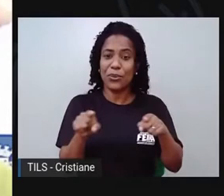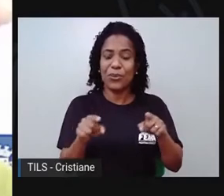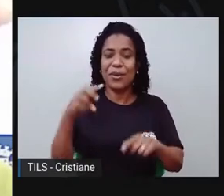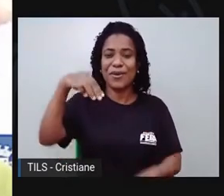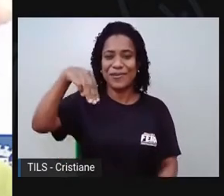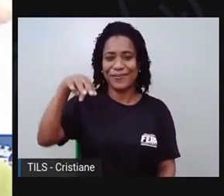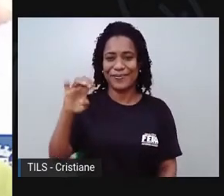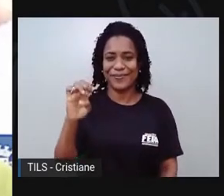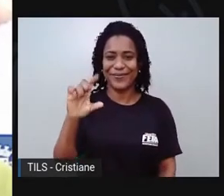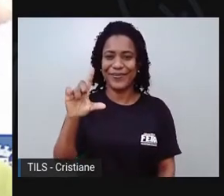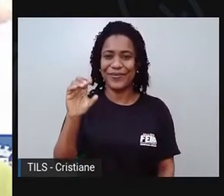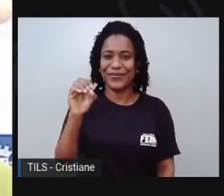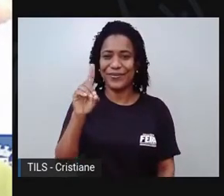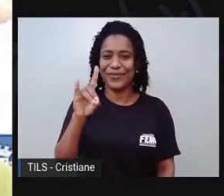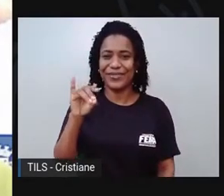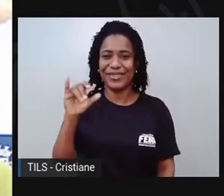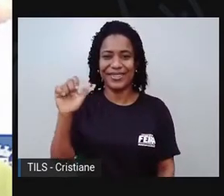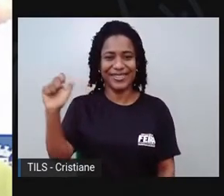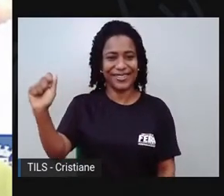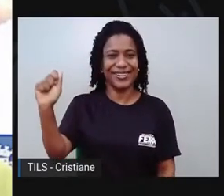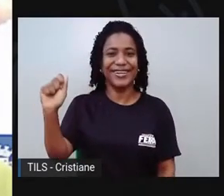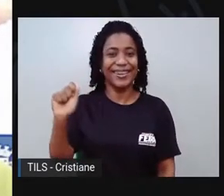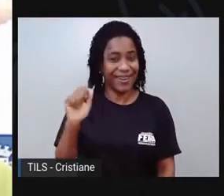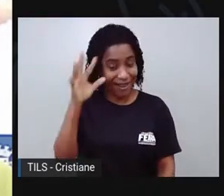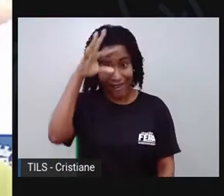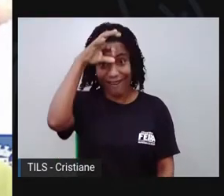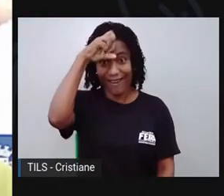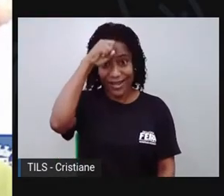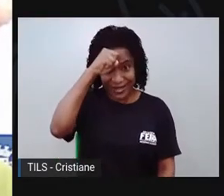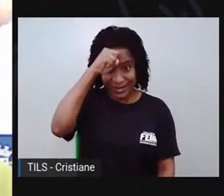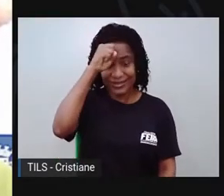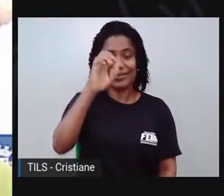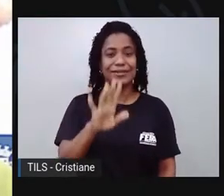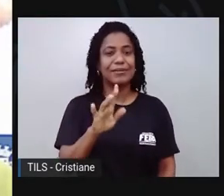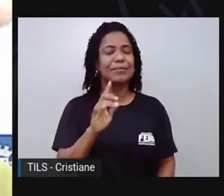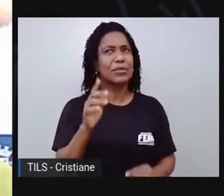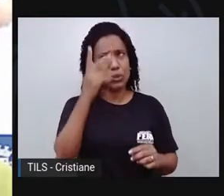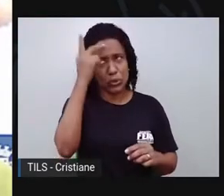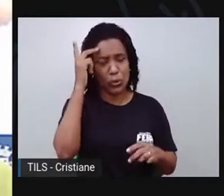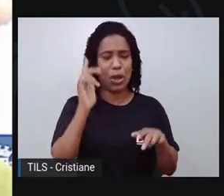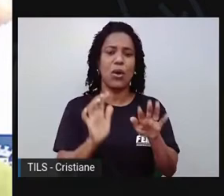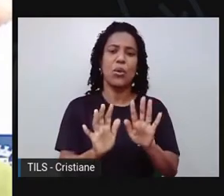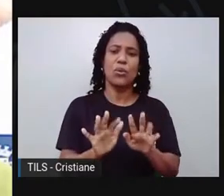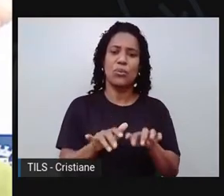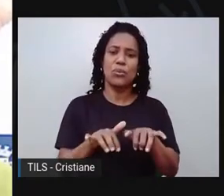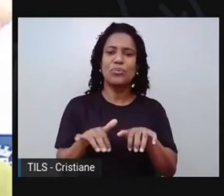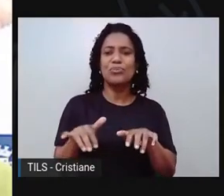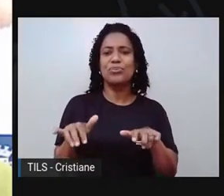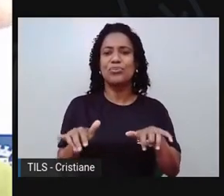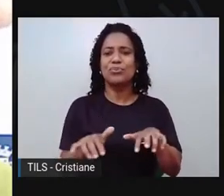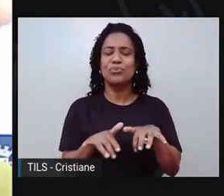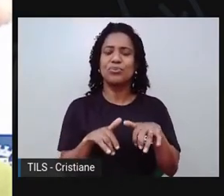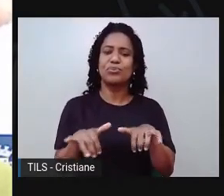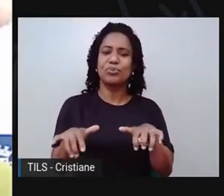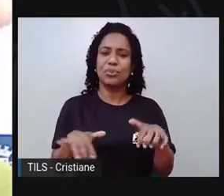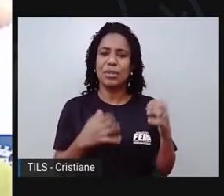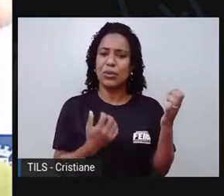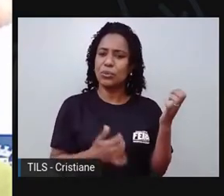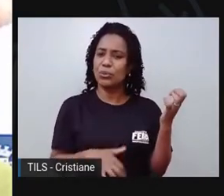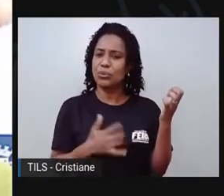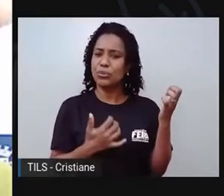Melodia. Ai, agora eu aprendi. Então, quando alguém toca um instrumento sobre uma música ou algo